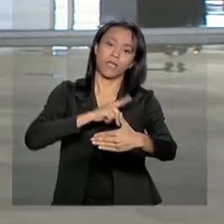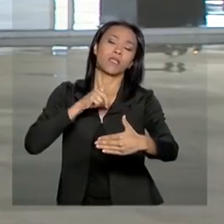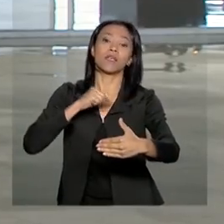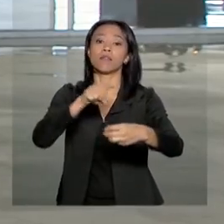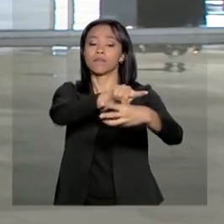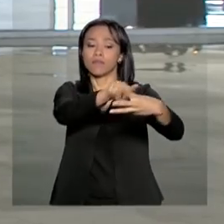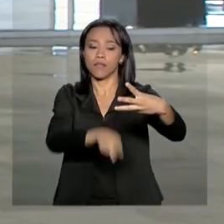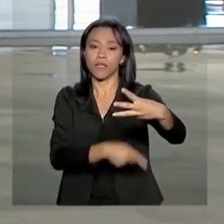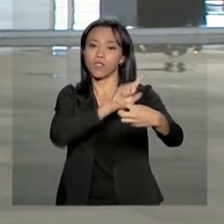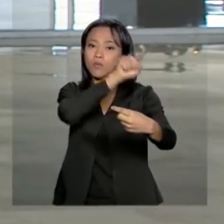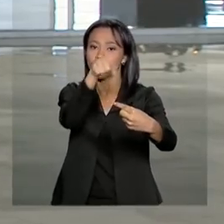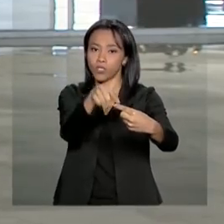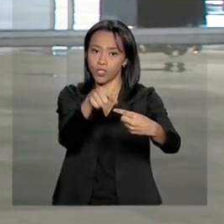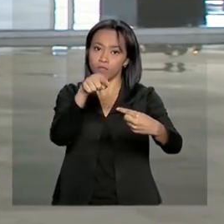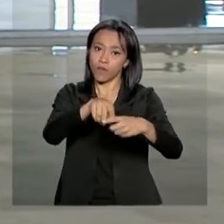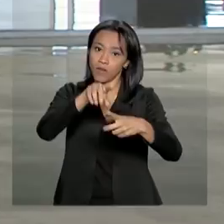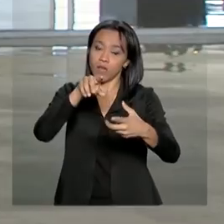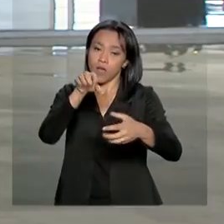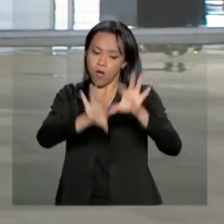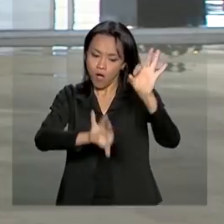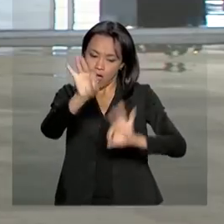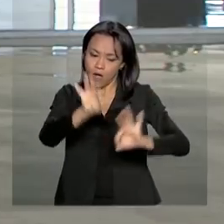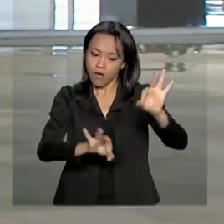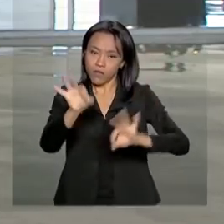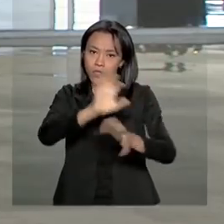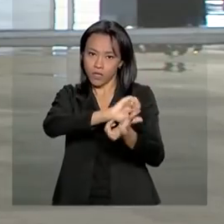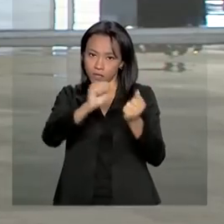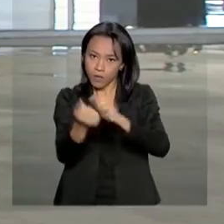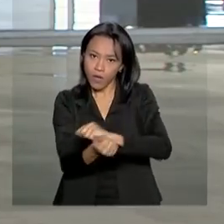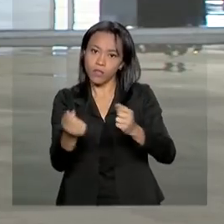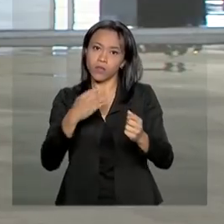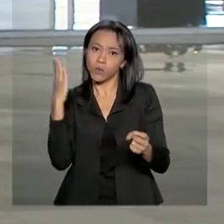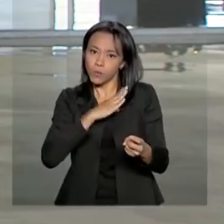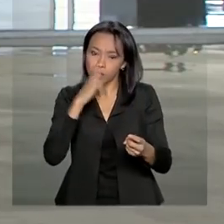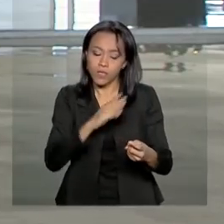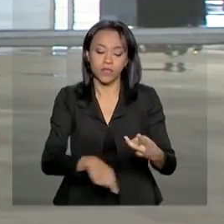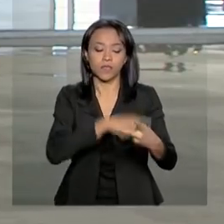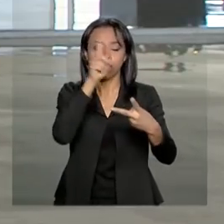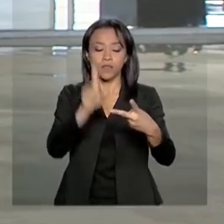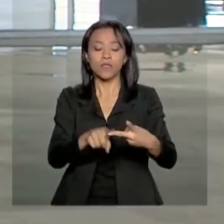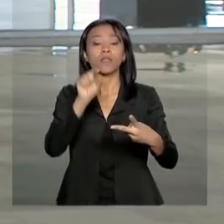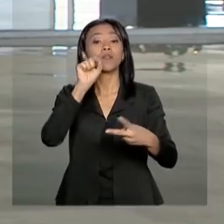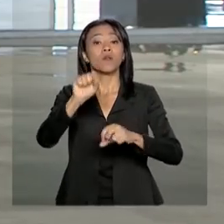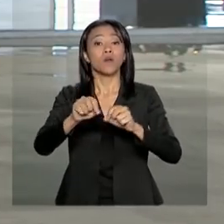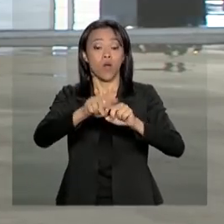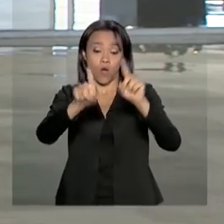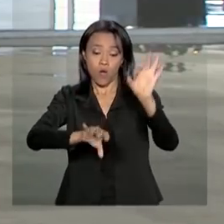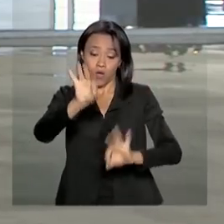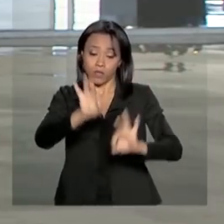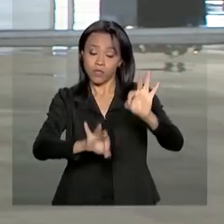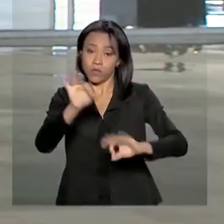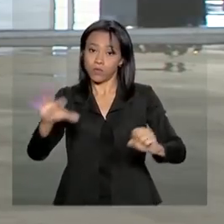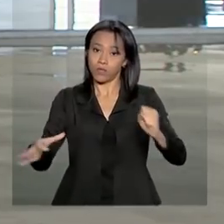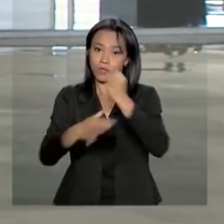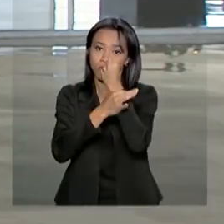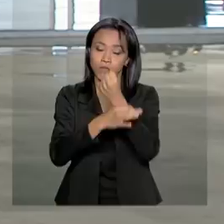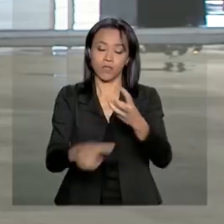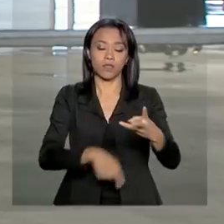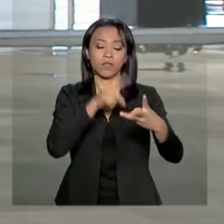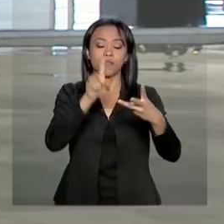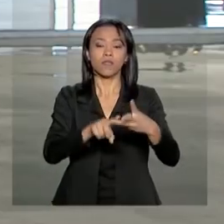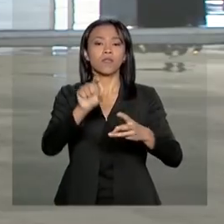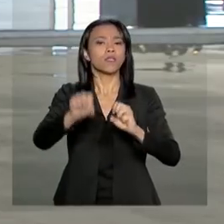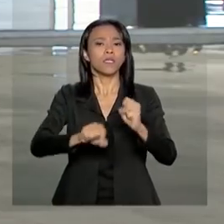3 objetivos: elaboração adequada de um plano de ação de emergência, elaboração de um plano de segurança da barragem e realização